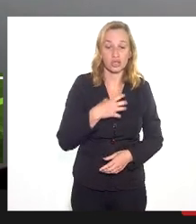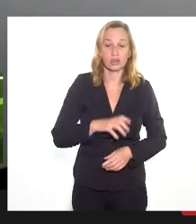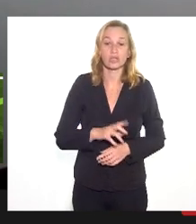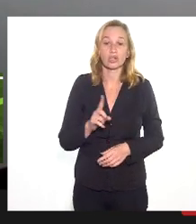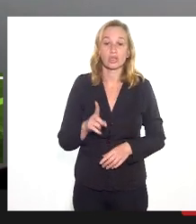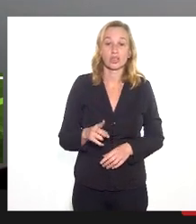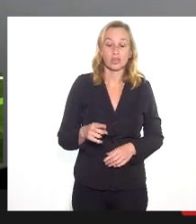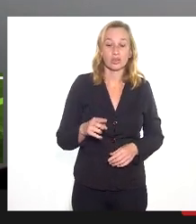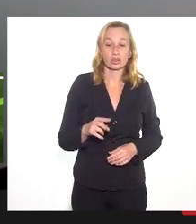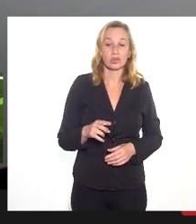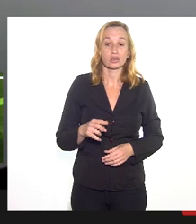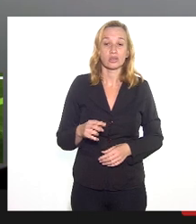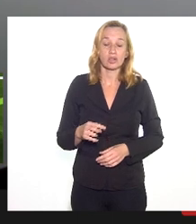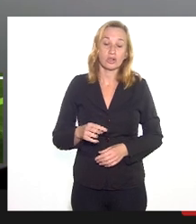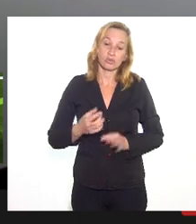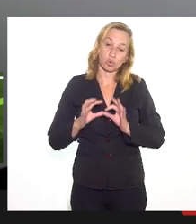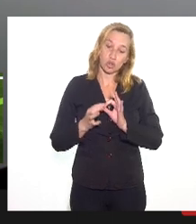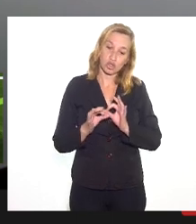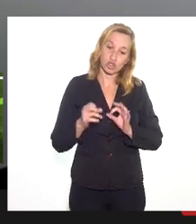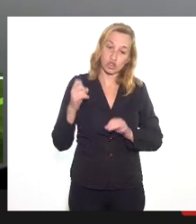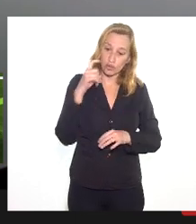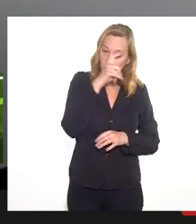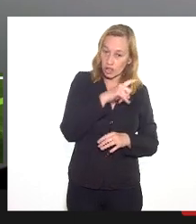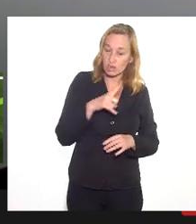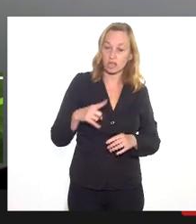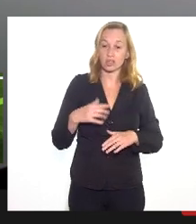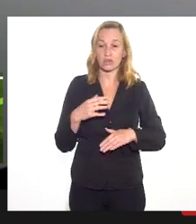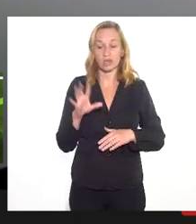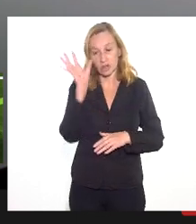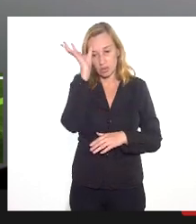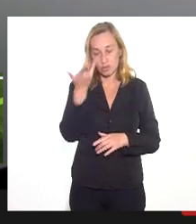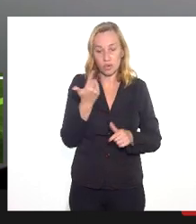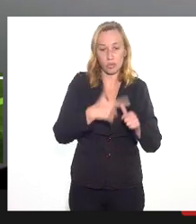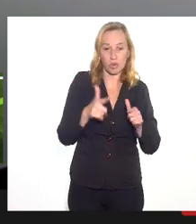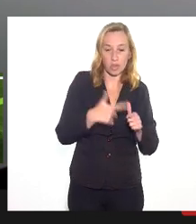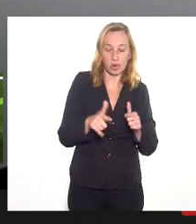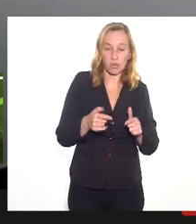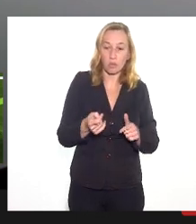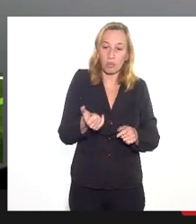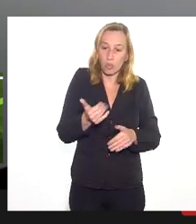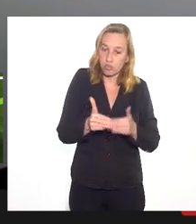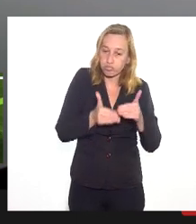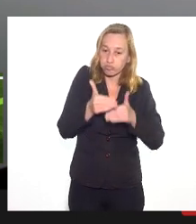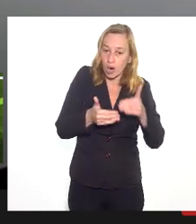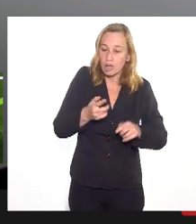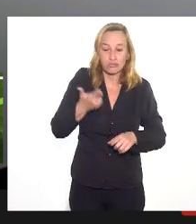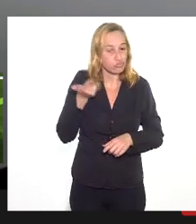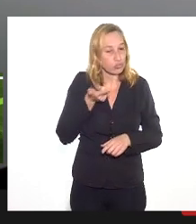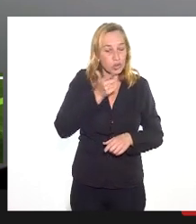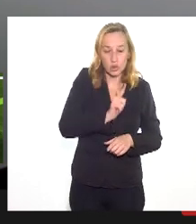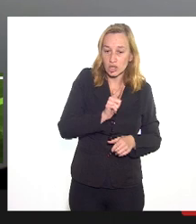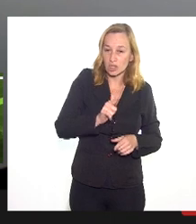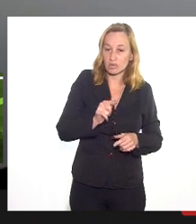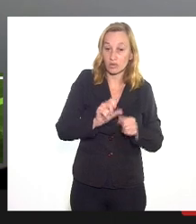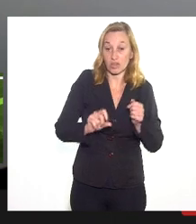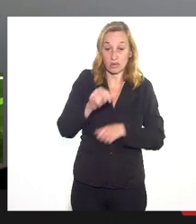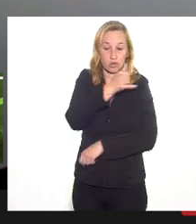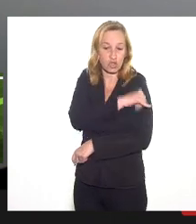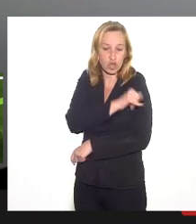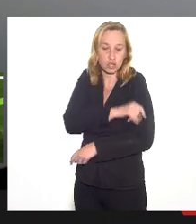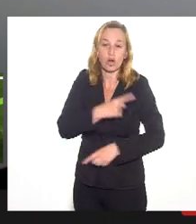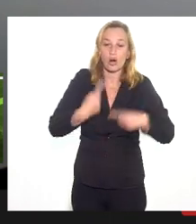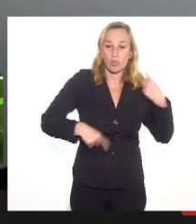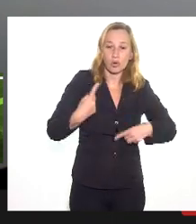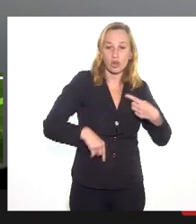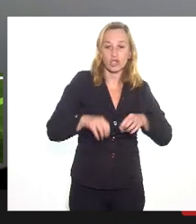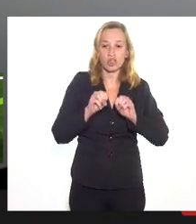estamos ainda muito longe de resolver esse problema. Tivemos pequenos avanços espasmódicos, mas não conseguimos instituir ainda no Rio de Janeiro uma política